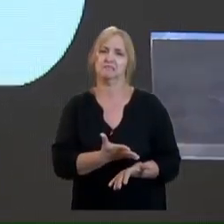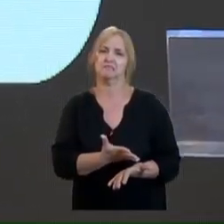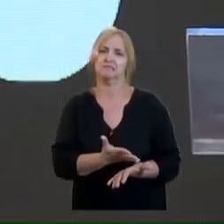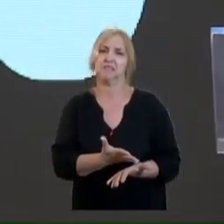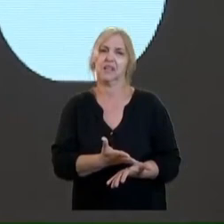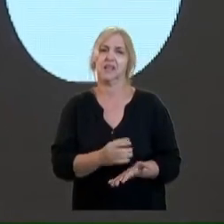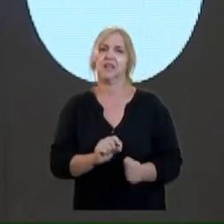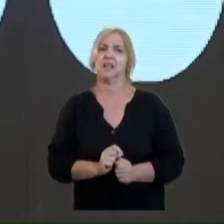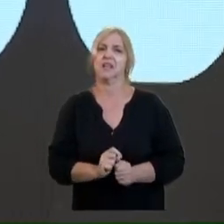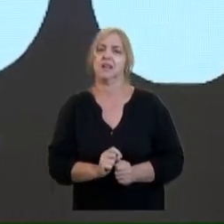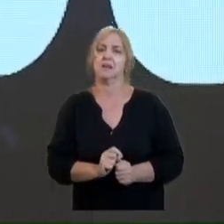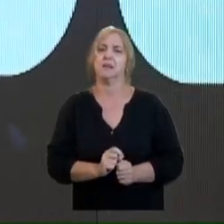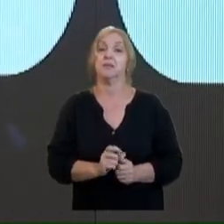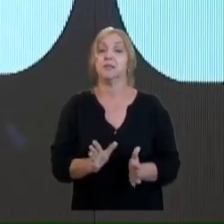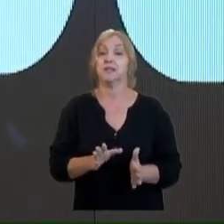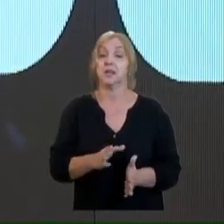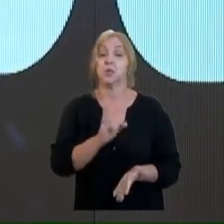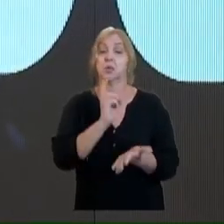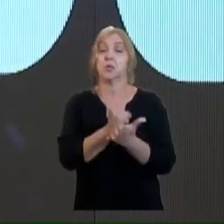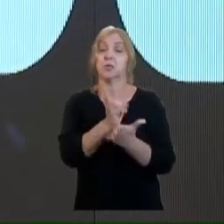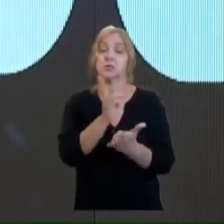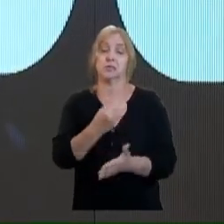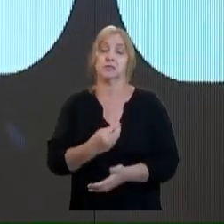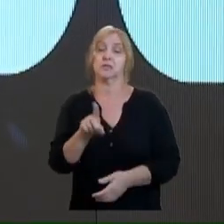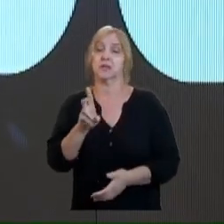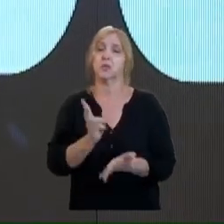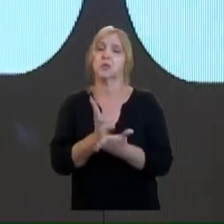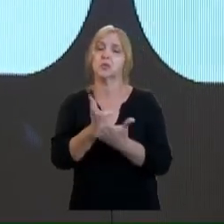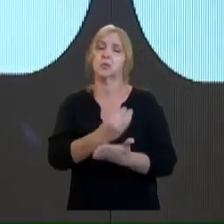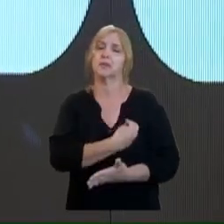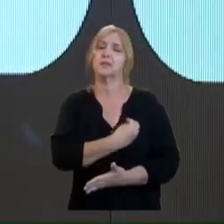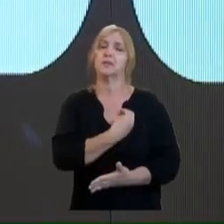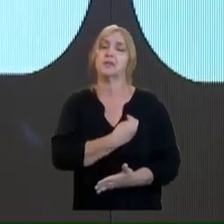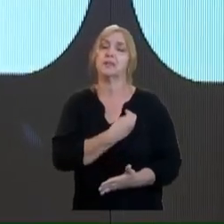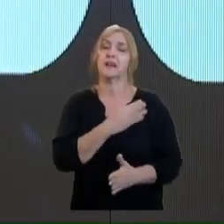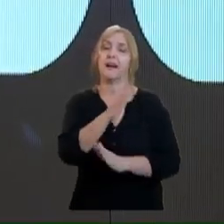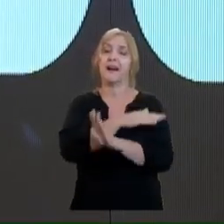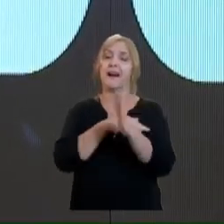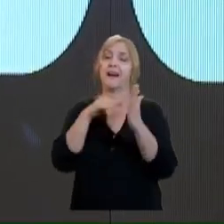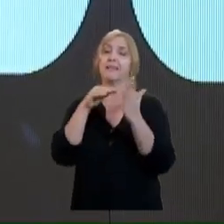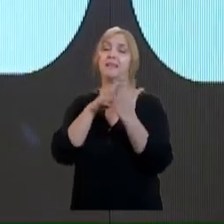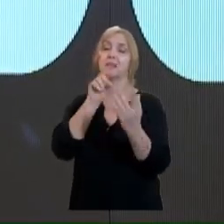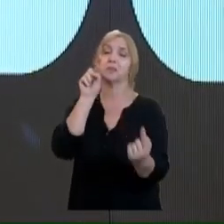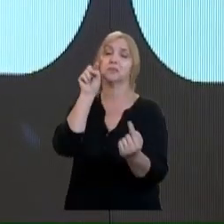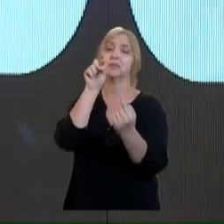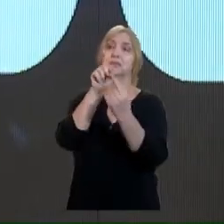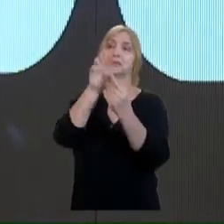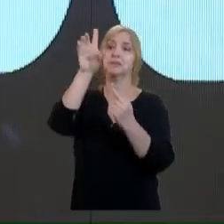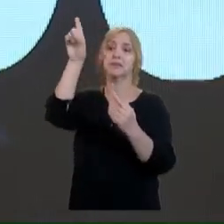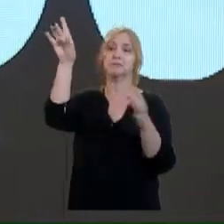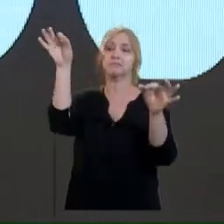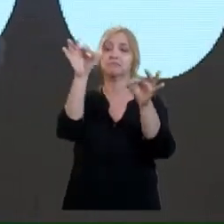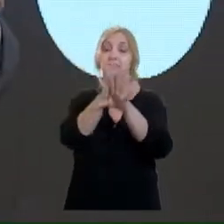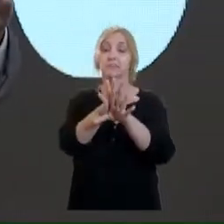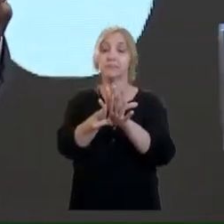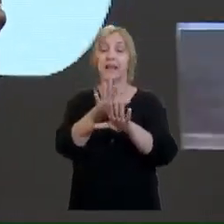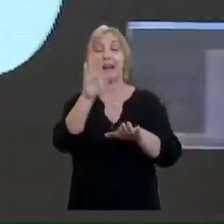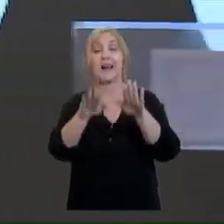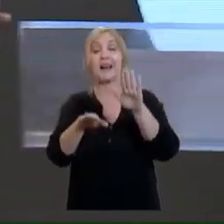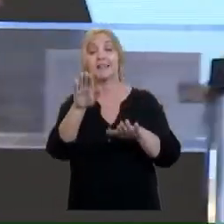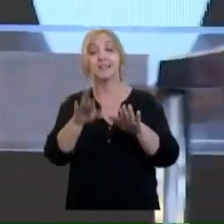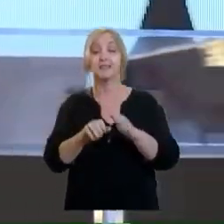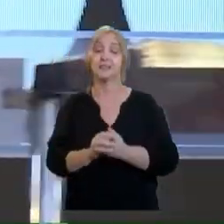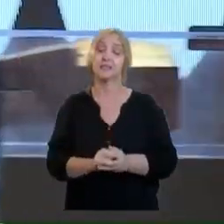Até que o propósito que Deus sonhou para você se cumpra. mas você pode